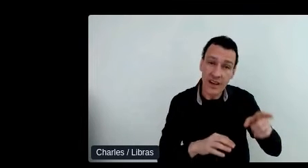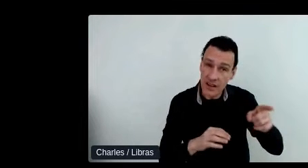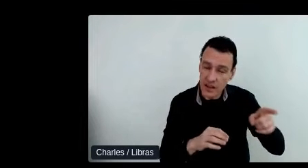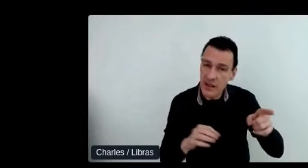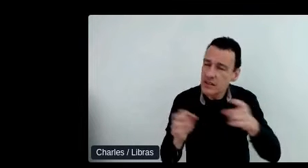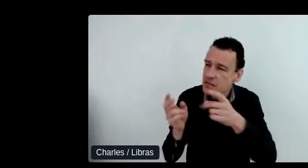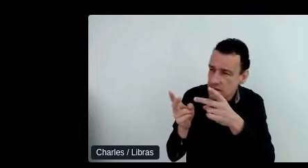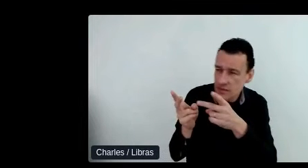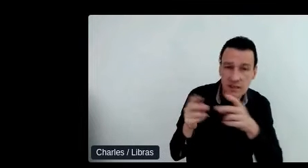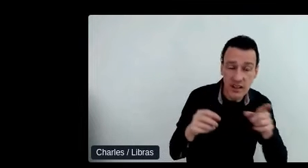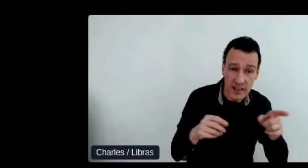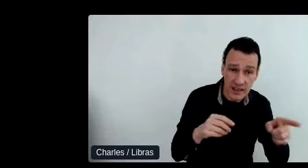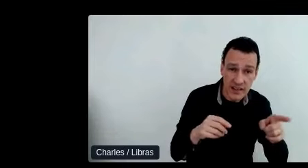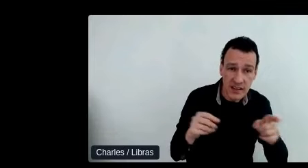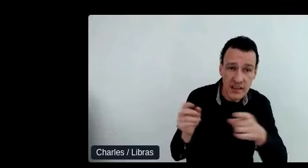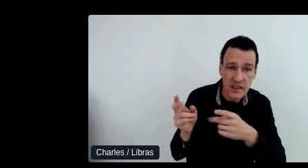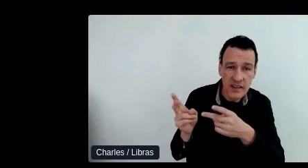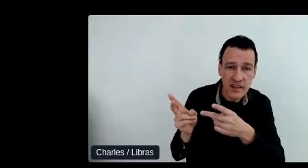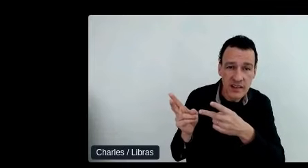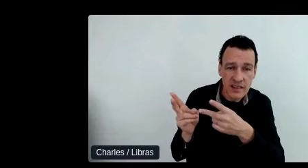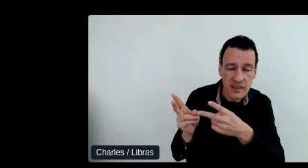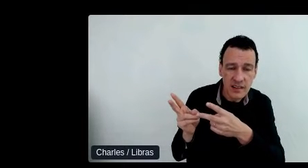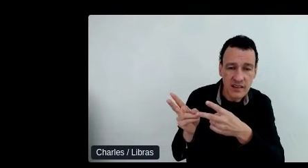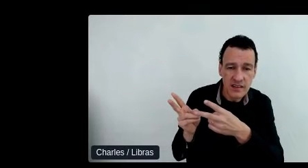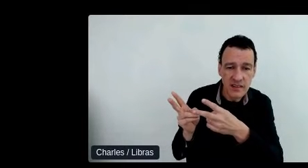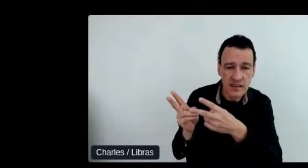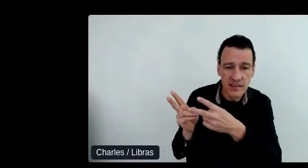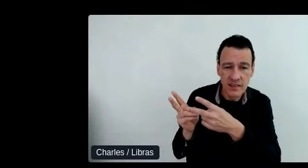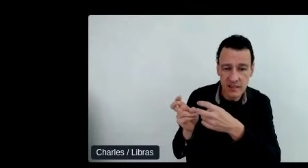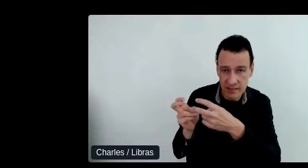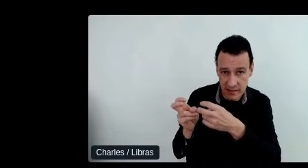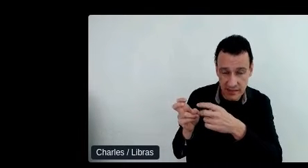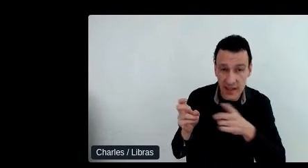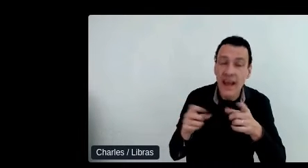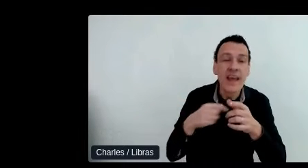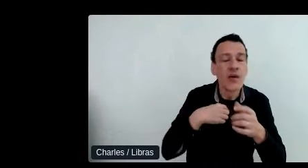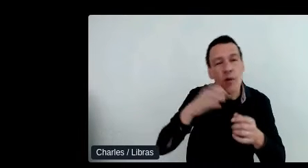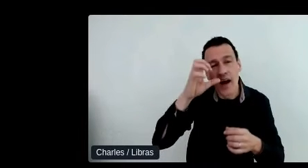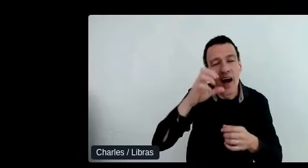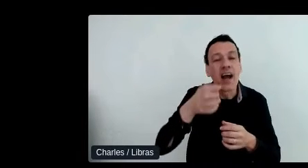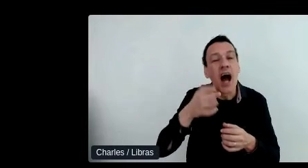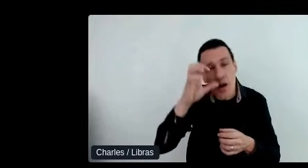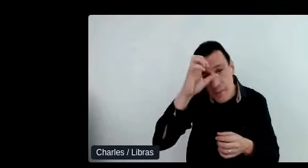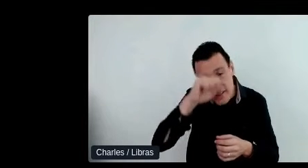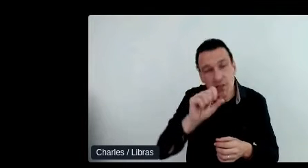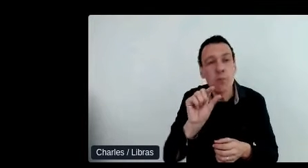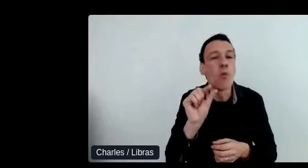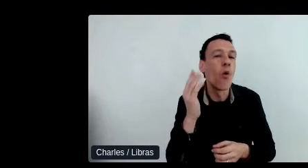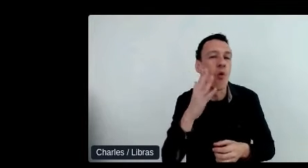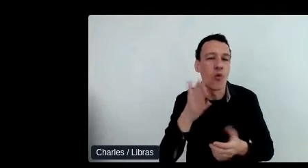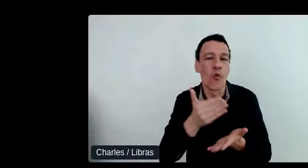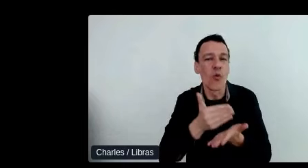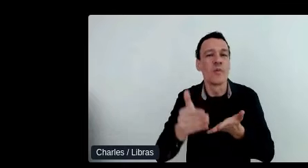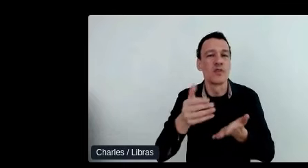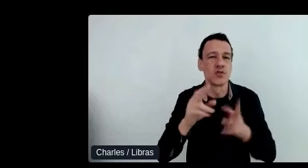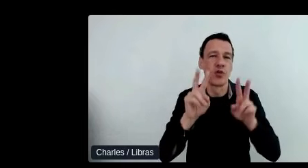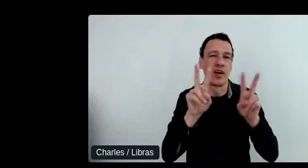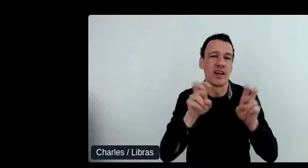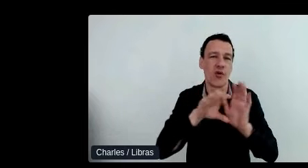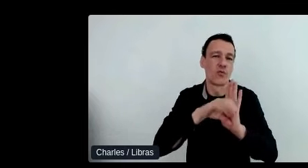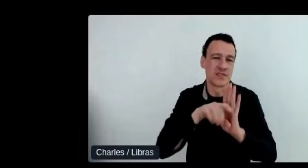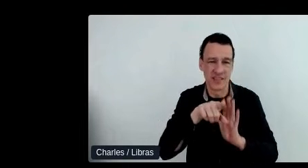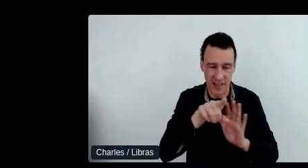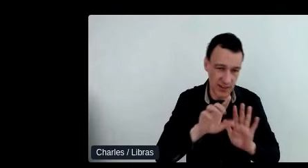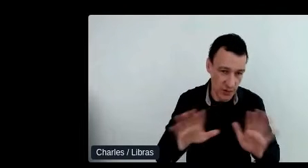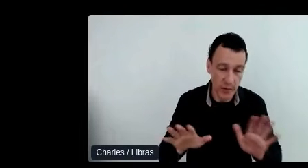restante. Tive que ler porque é um conceito novo, tá? Isso foi descoberto, inclusive, há muito pouco tempo. Ou seja, você tem algumas